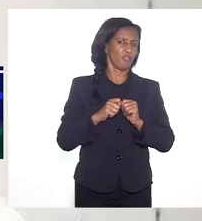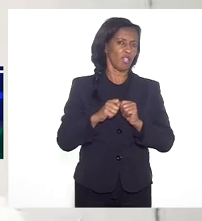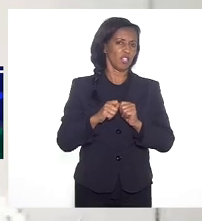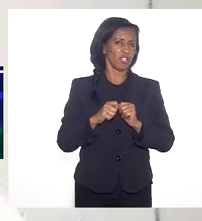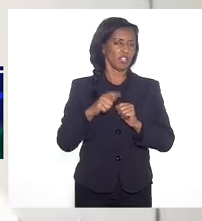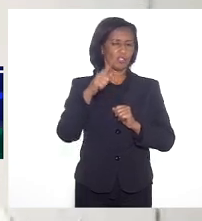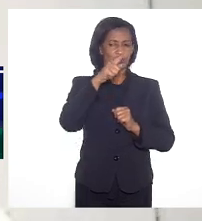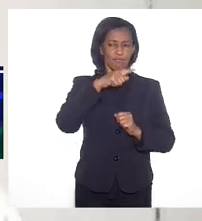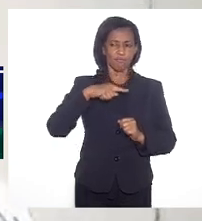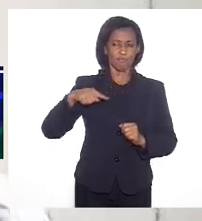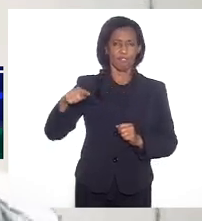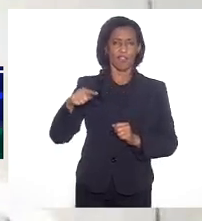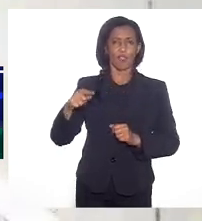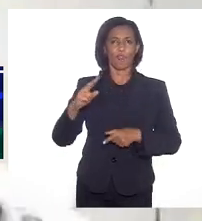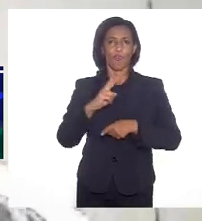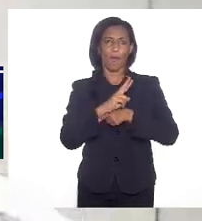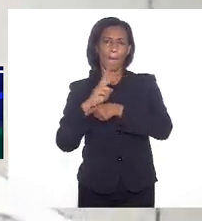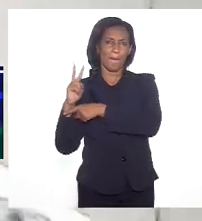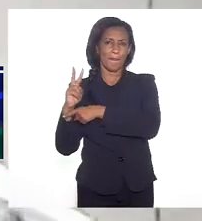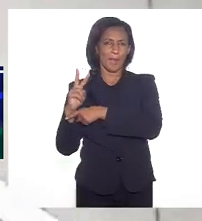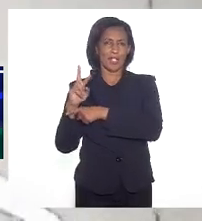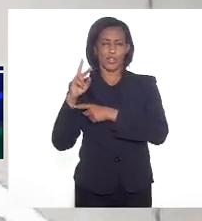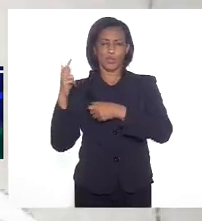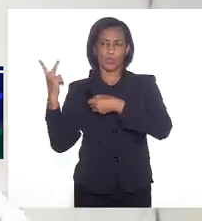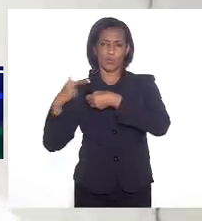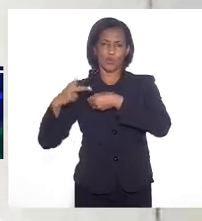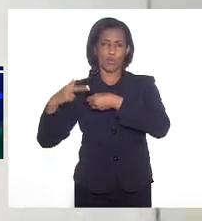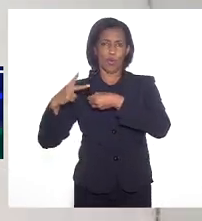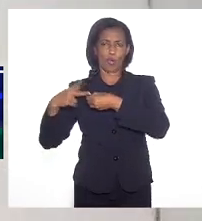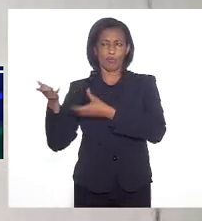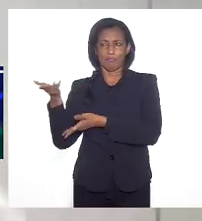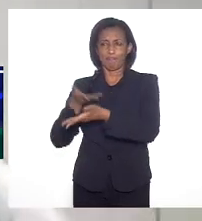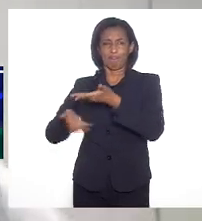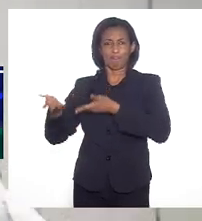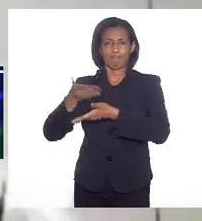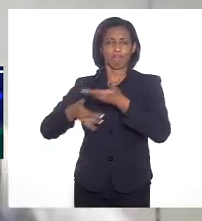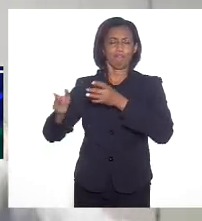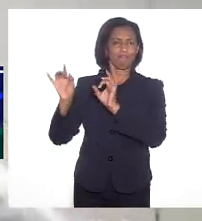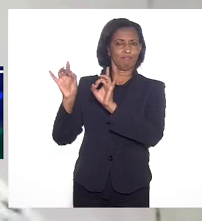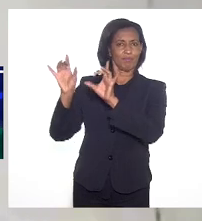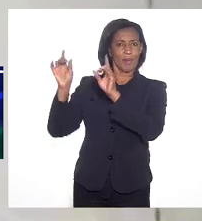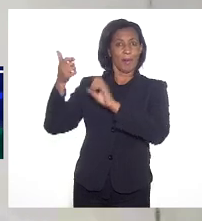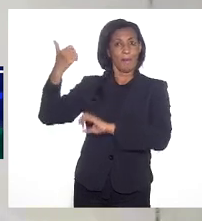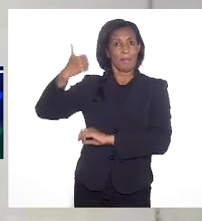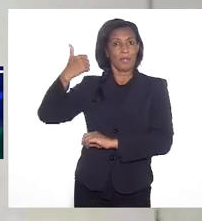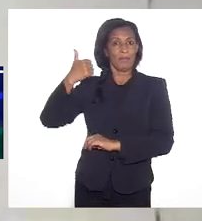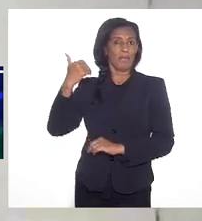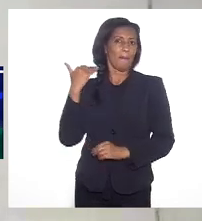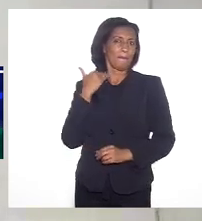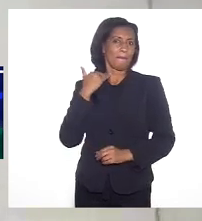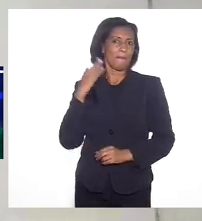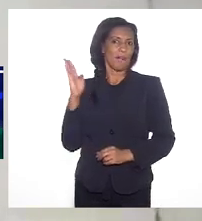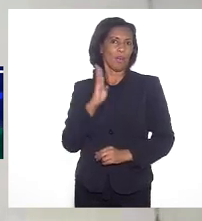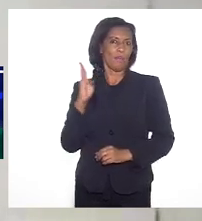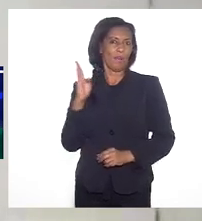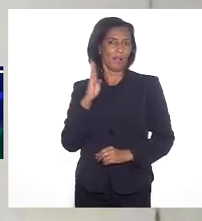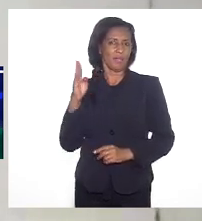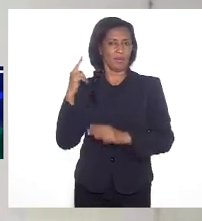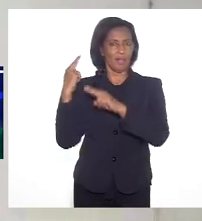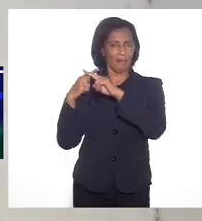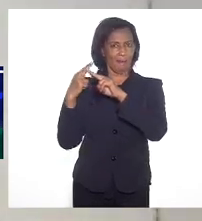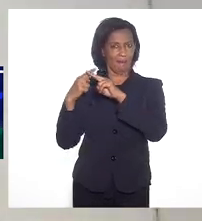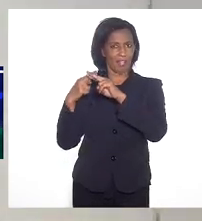crédito de antecipação de receitas de royalties e participações especiais primeiro com o Banco do Brasil e Caixa Econômica no ano de 2013